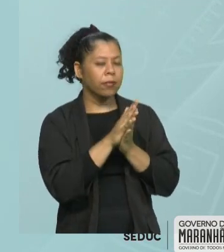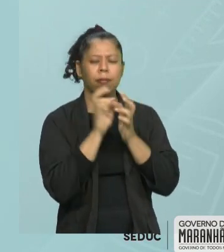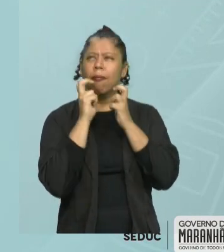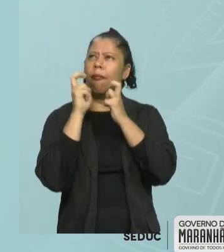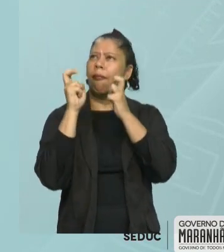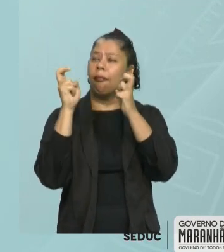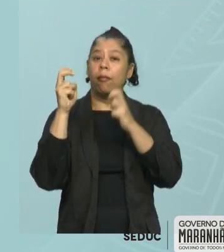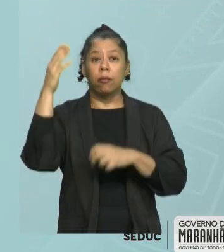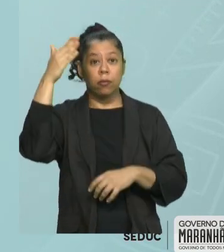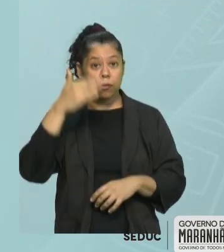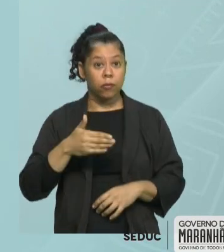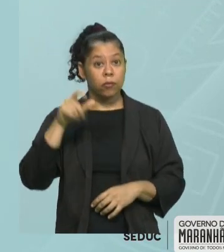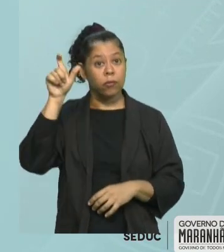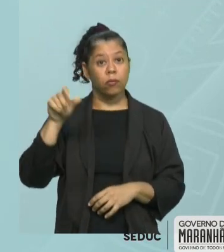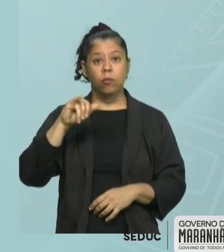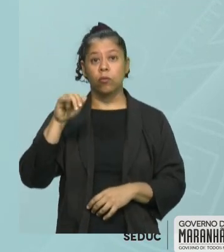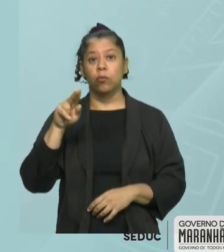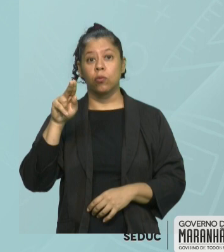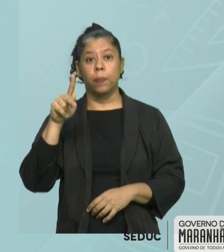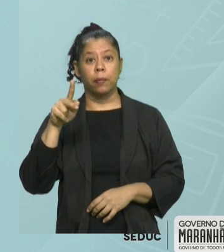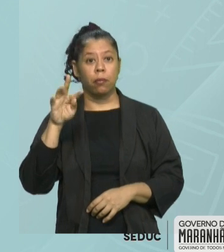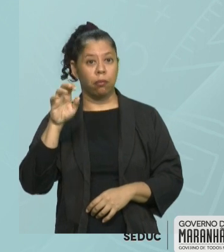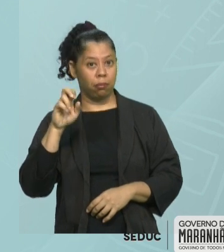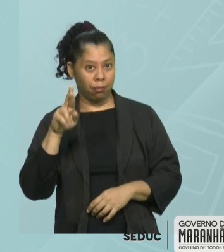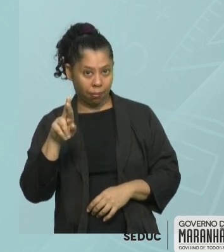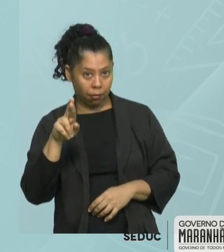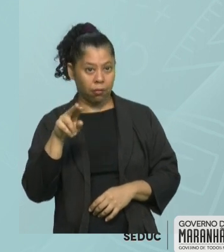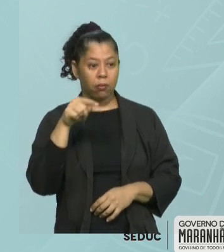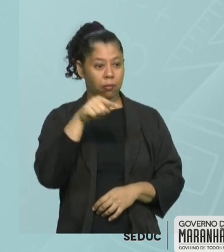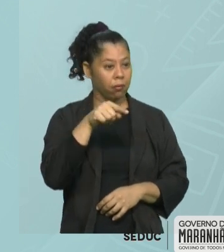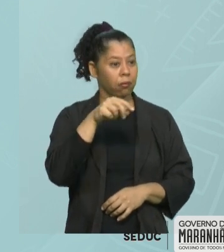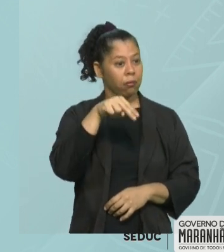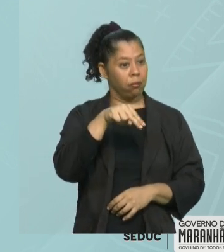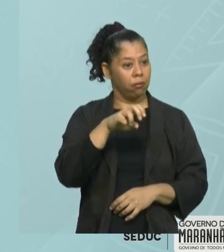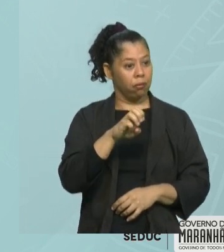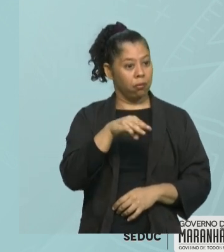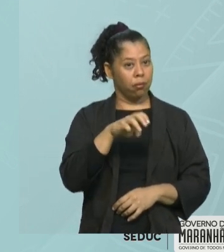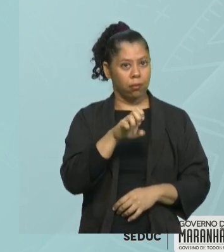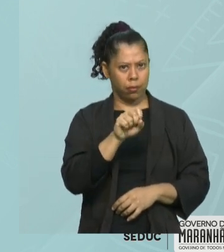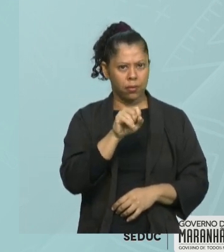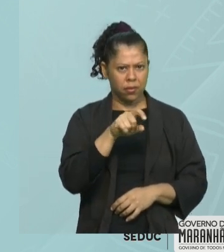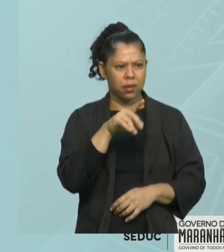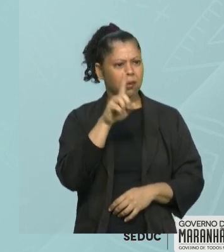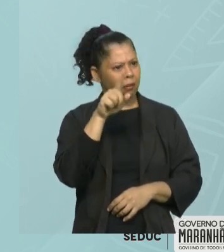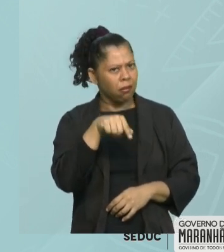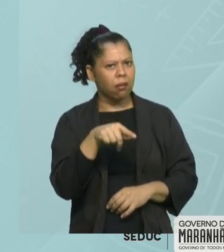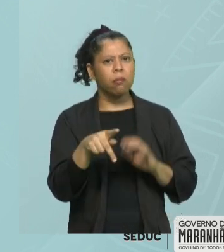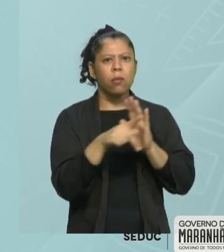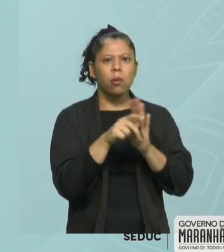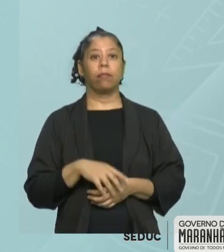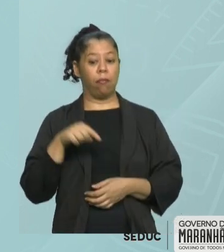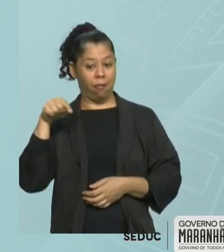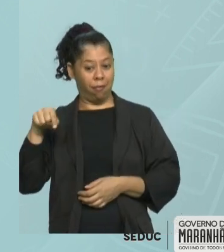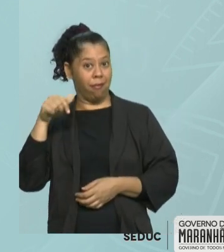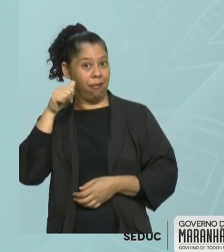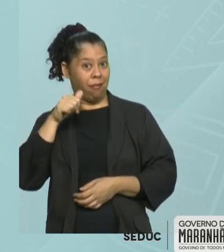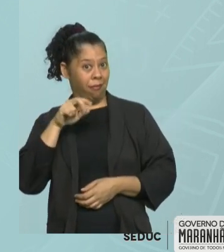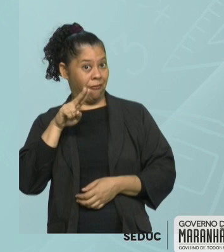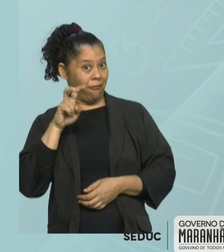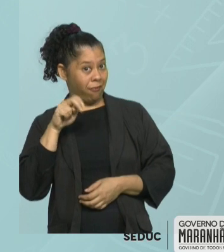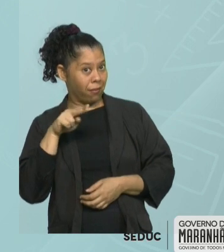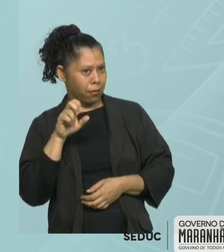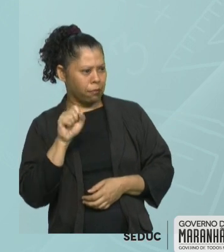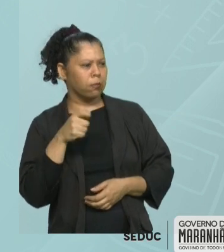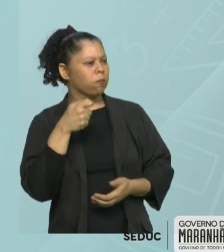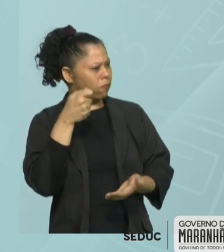de Júpiter, Nêmesis, a deusa da vingança e de todos os juízes do inferno, Vênus